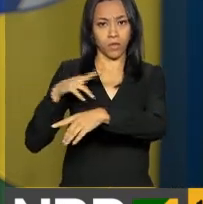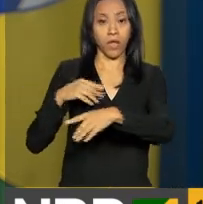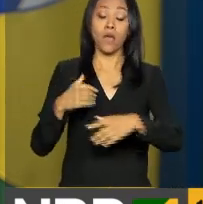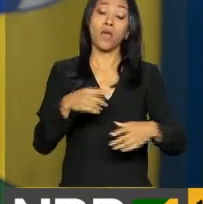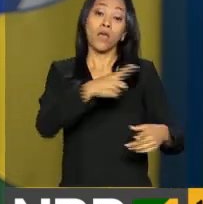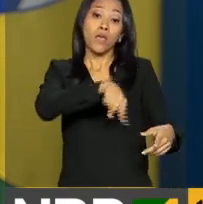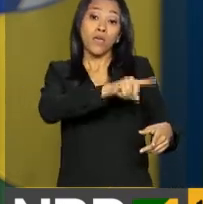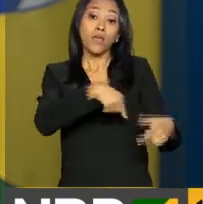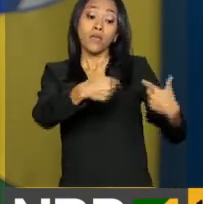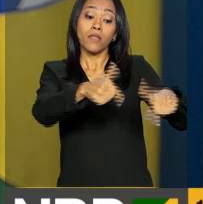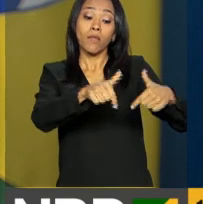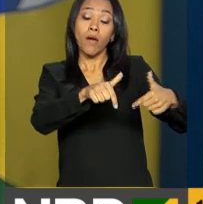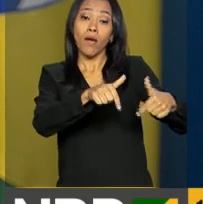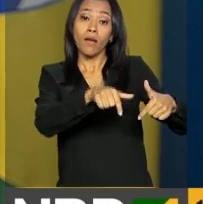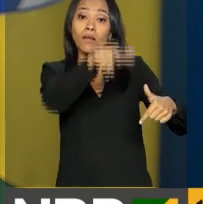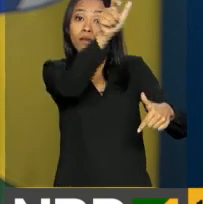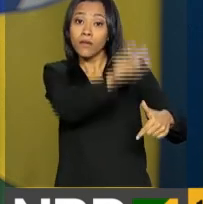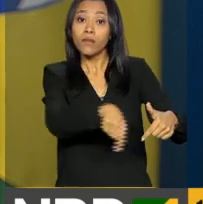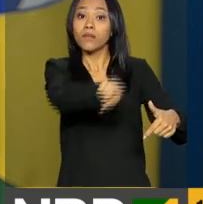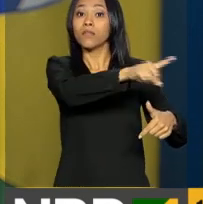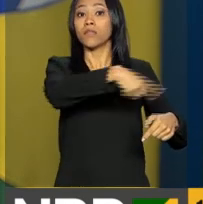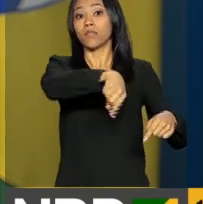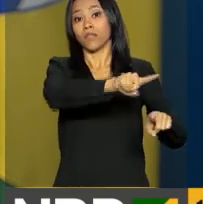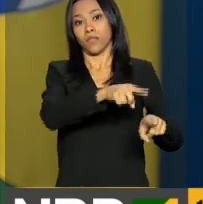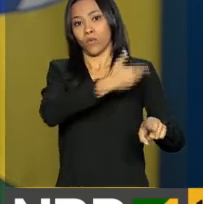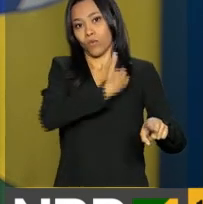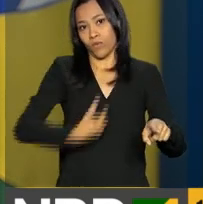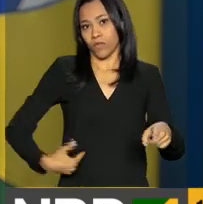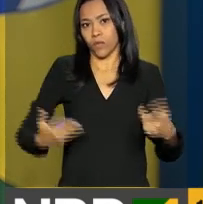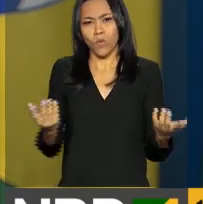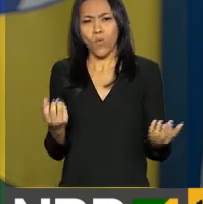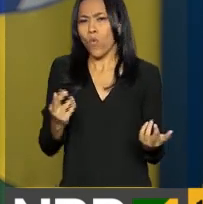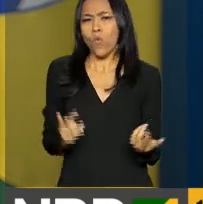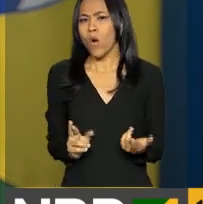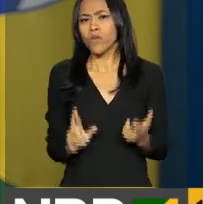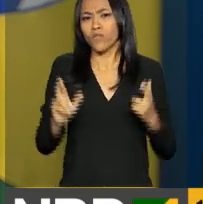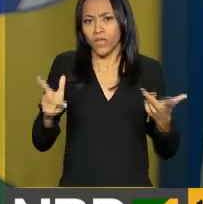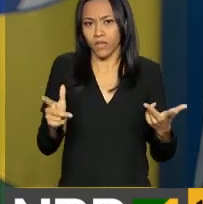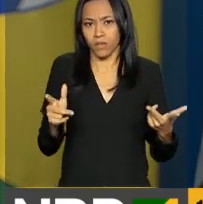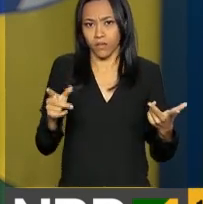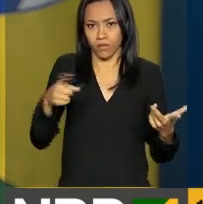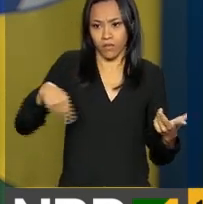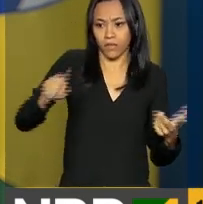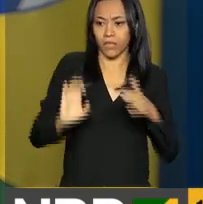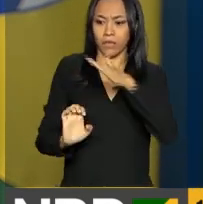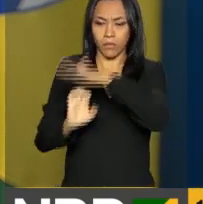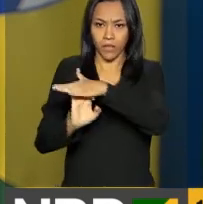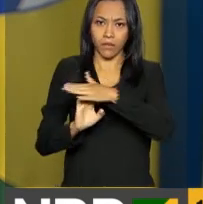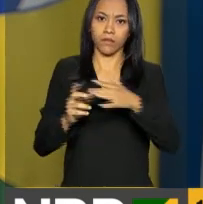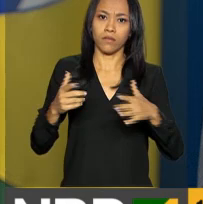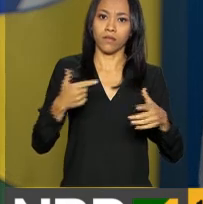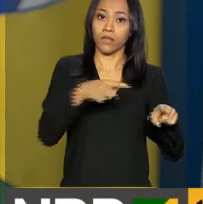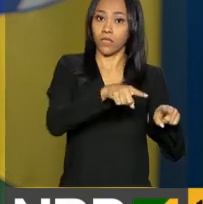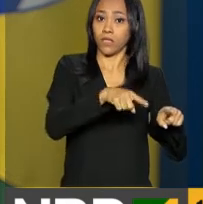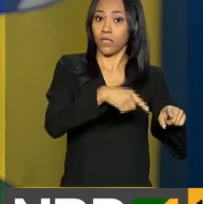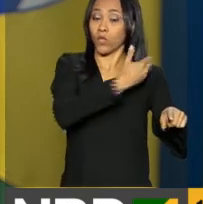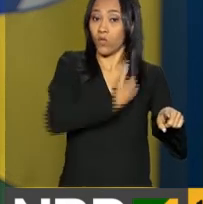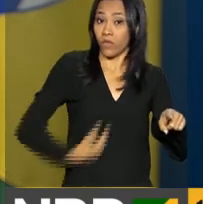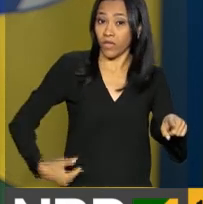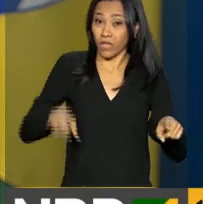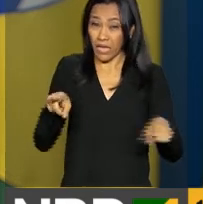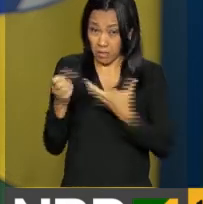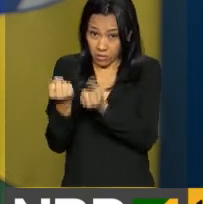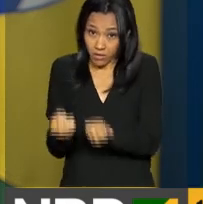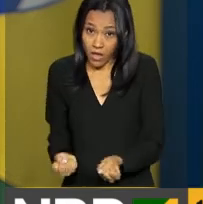público? Será que do serviço privado ou do serviço público é mais oneroso, é mais difícil, é mais pesado, é mais